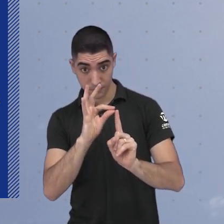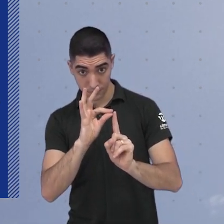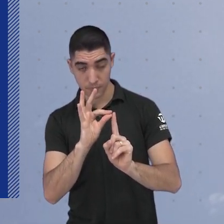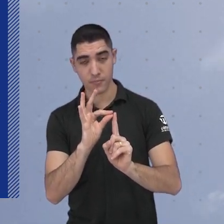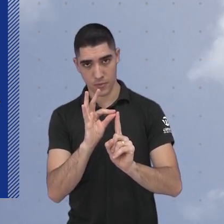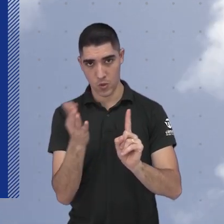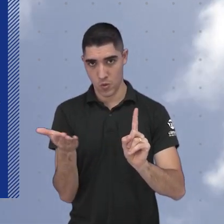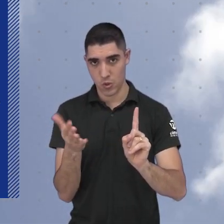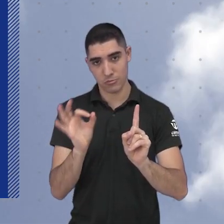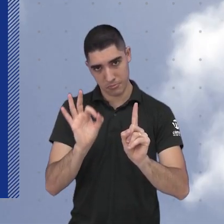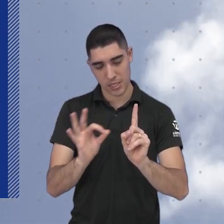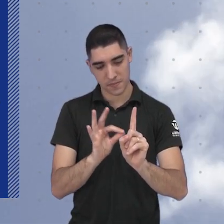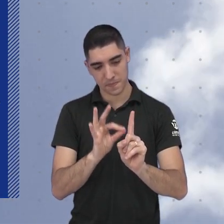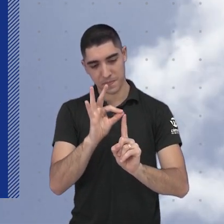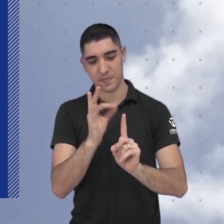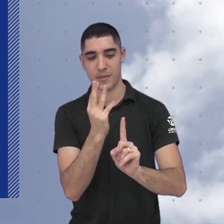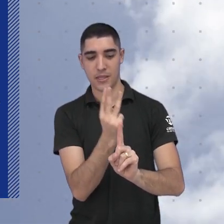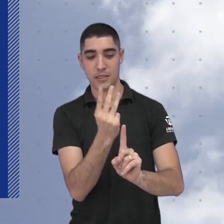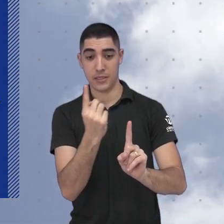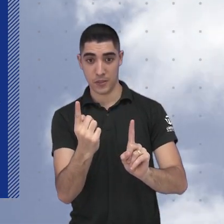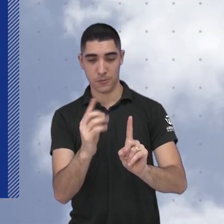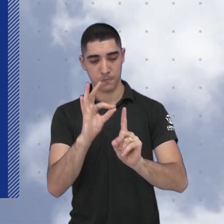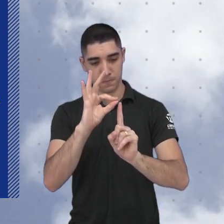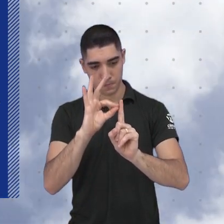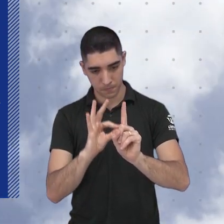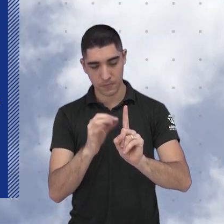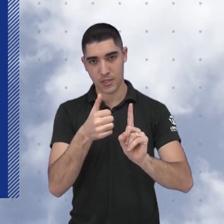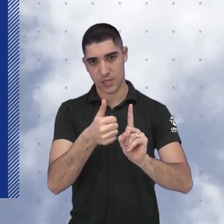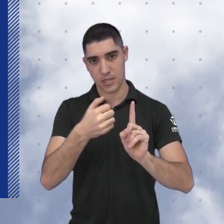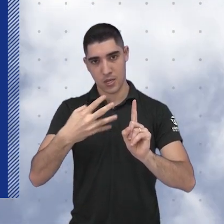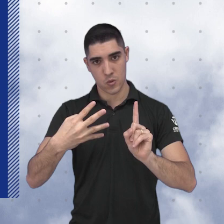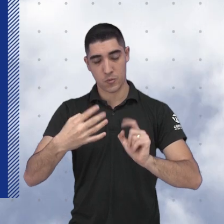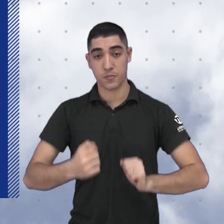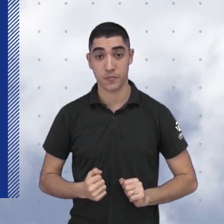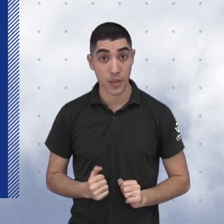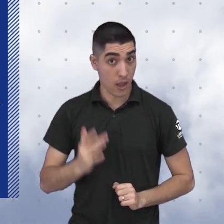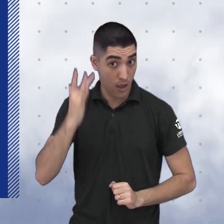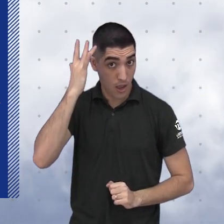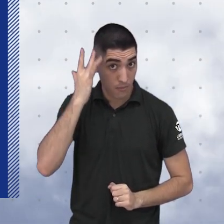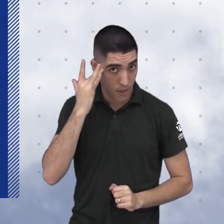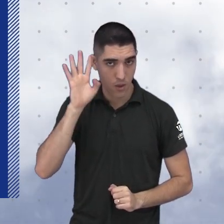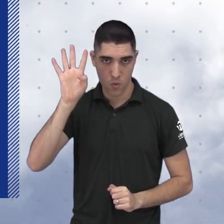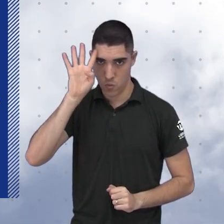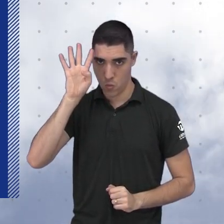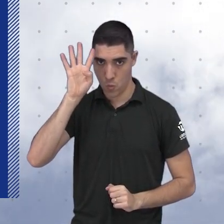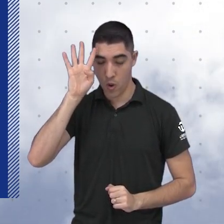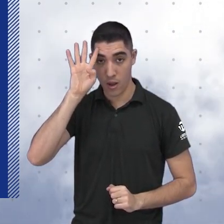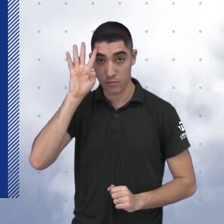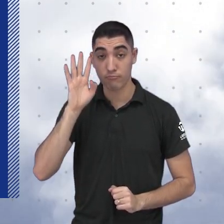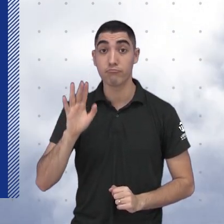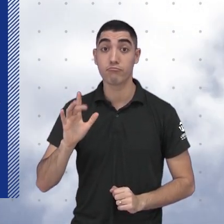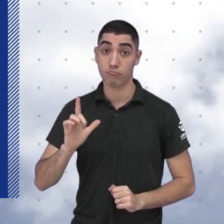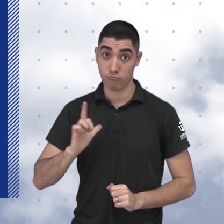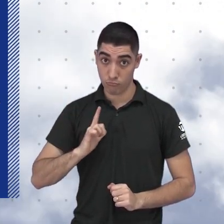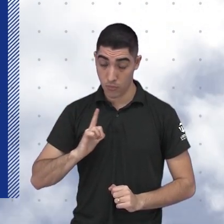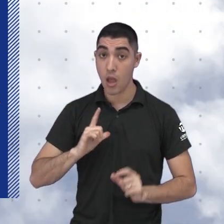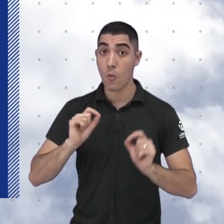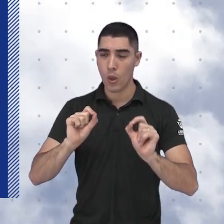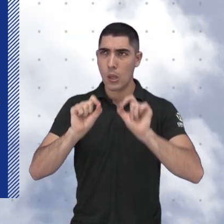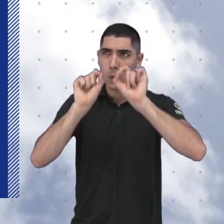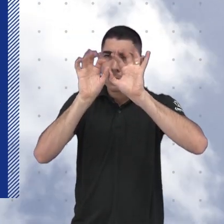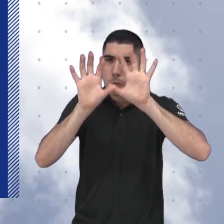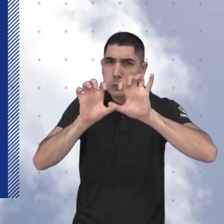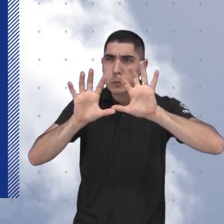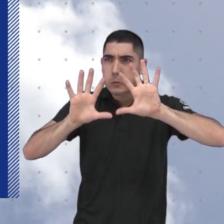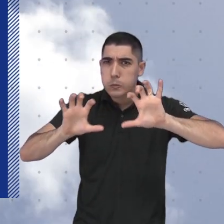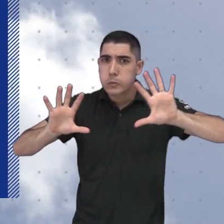temperatura máxima prevista para hoje é de 31 graus e a mínima de 14. Amanhã, quarta-feira, o dia começa com